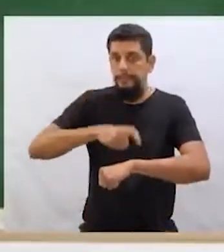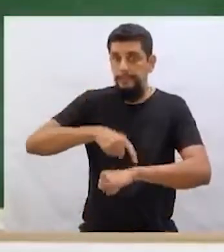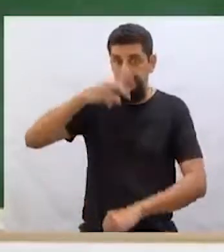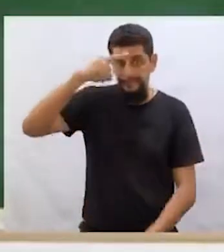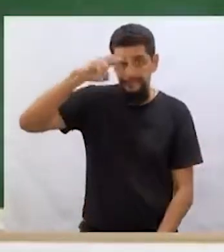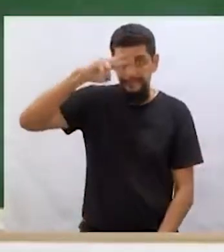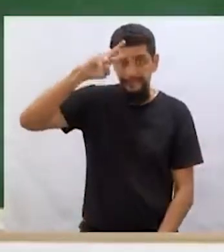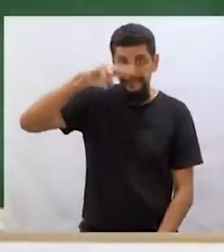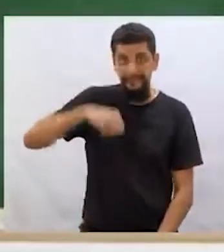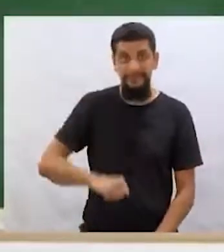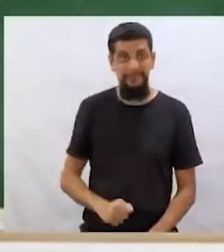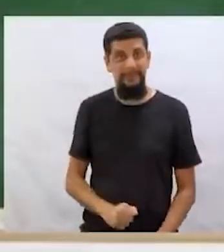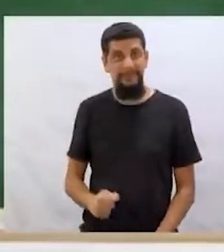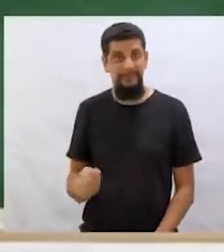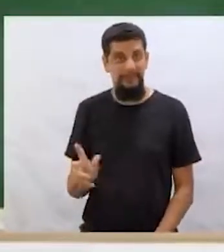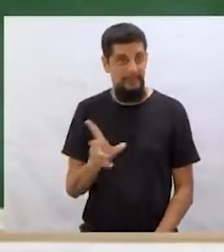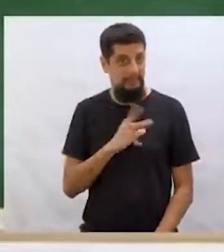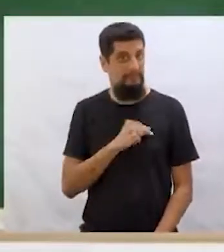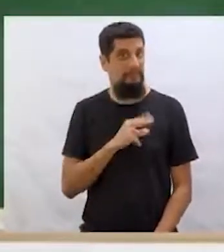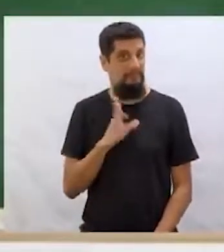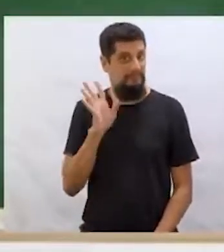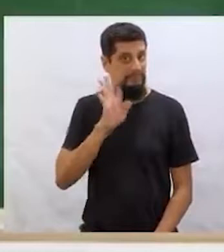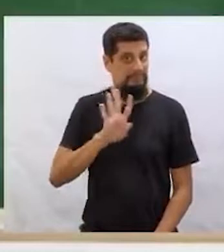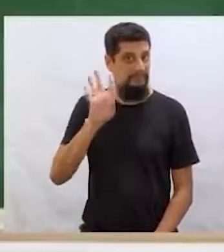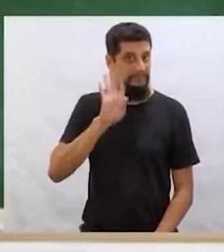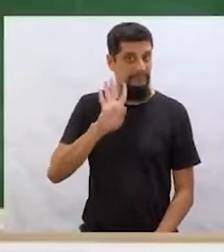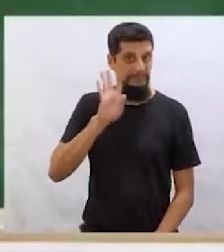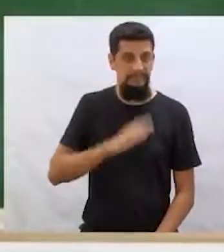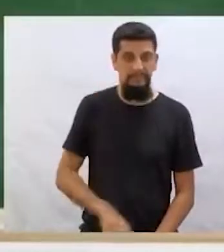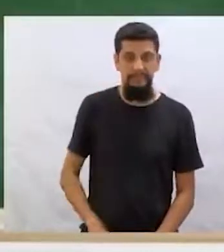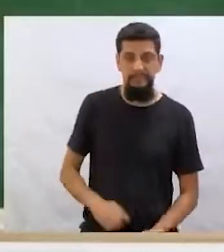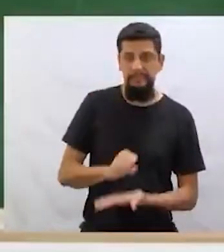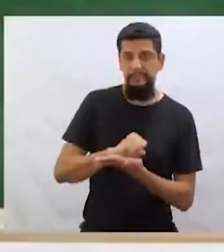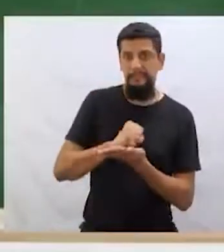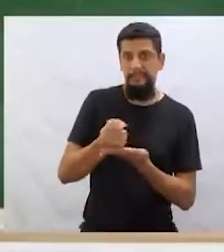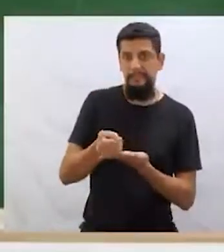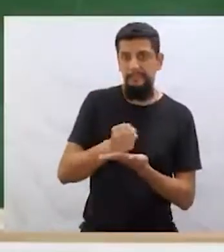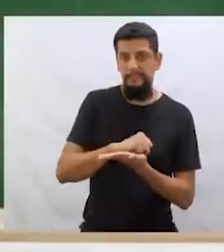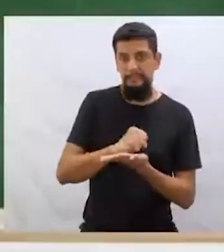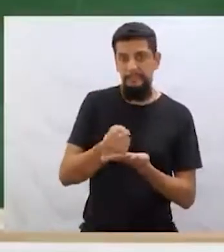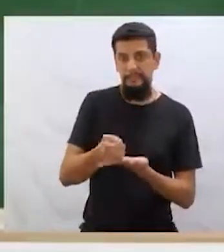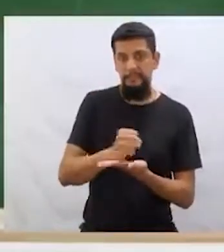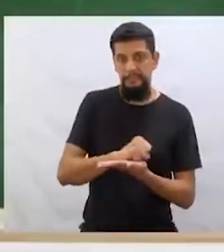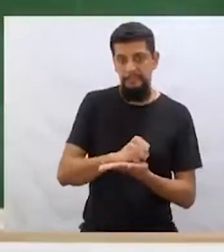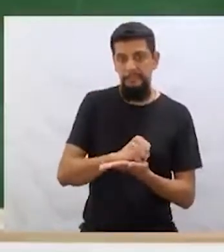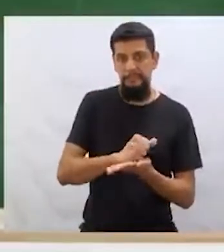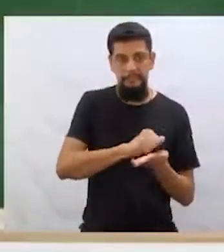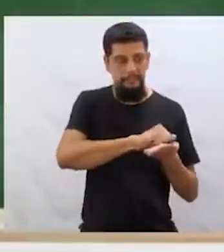Vai ter a hora da história. Uau! Uma história bem bacana. Um jogo.